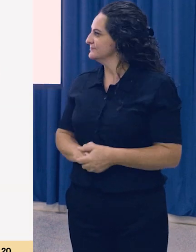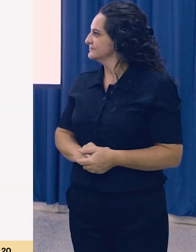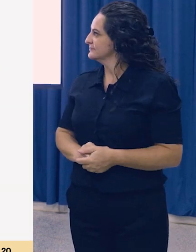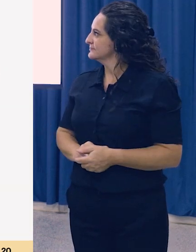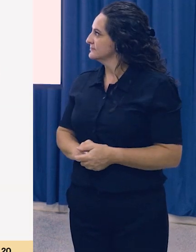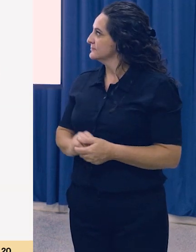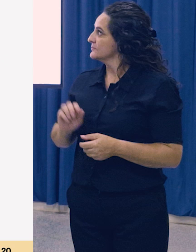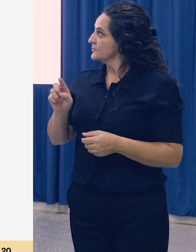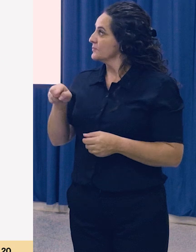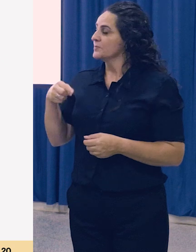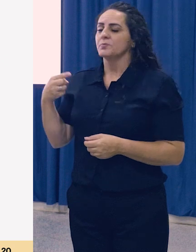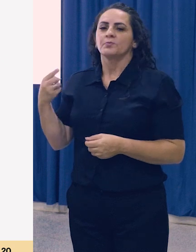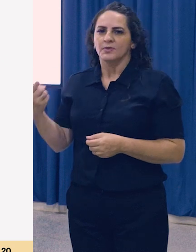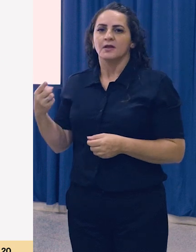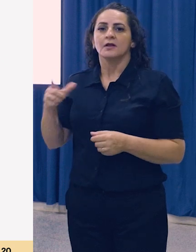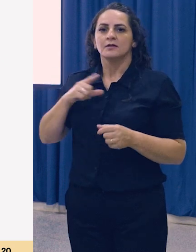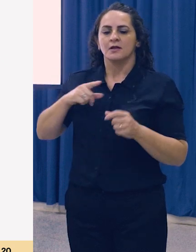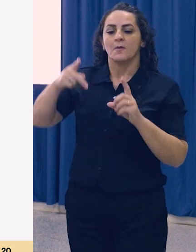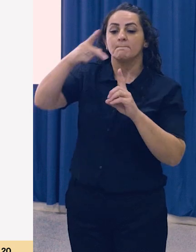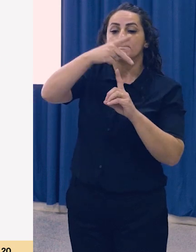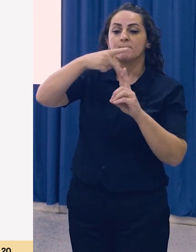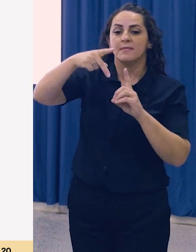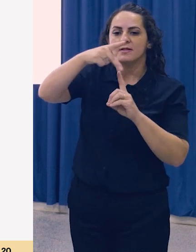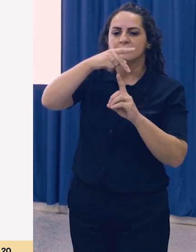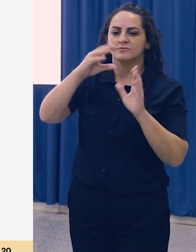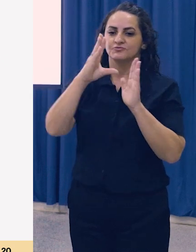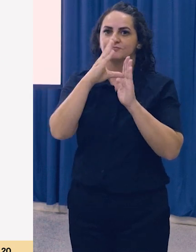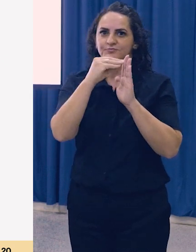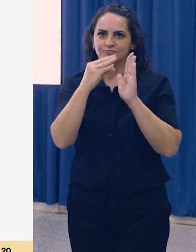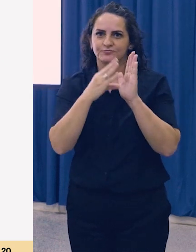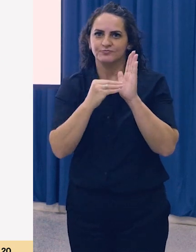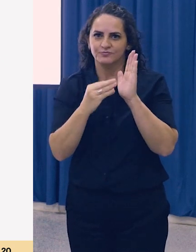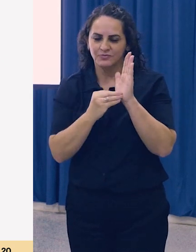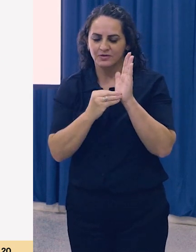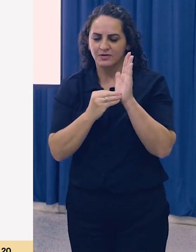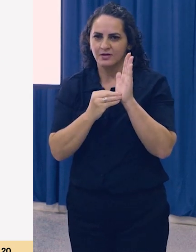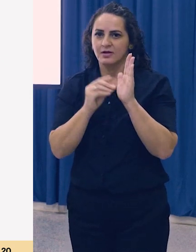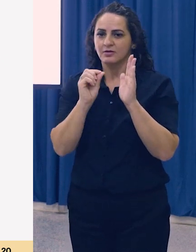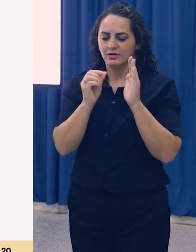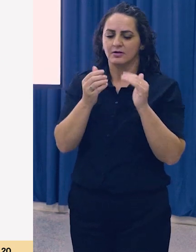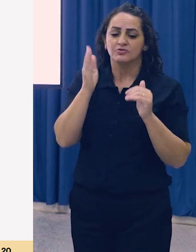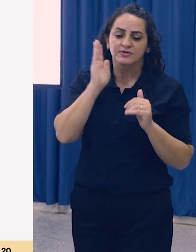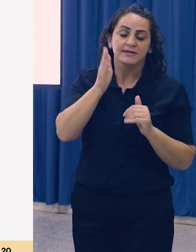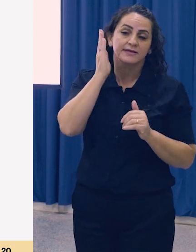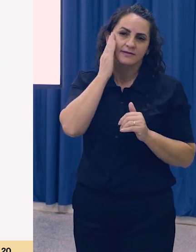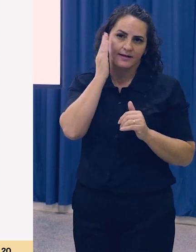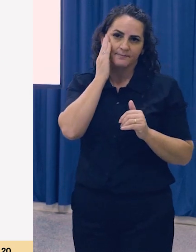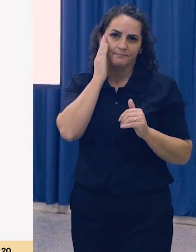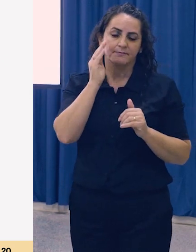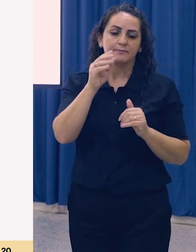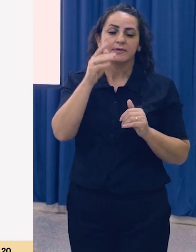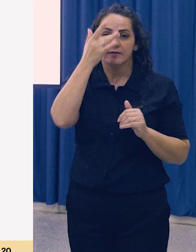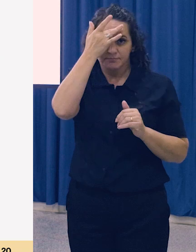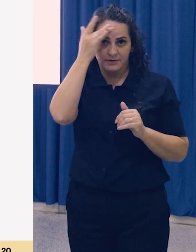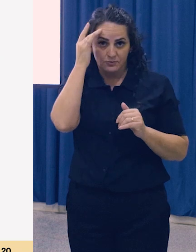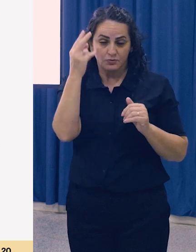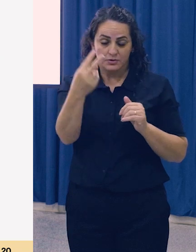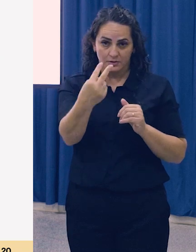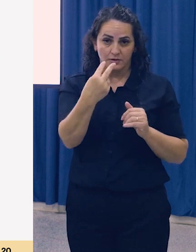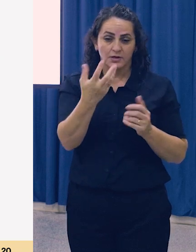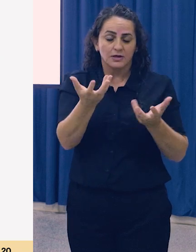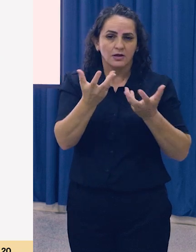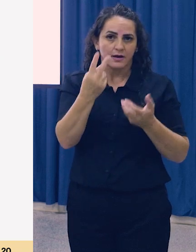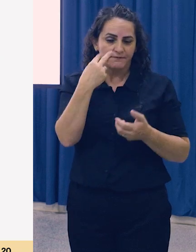Depois a gente passa para o planejamento de conteúdo. Nós analisamos o nosso público, sabemos o mercado